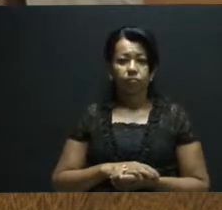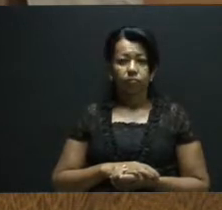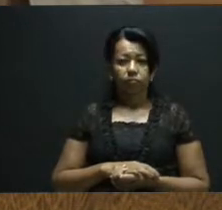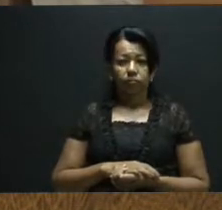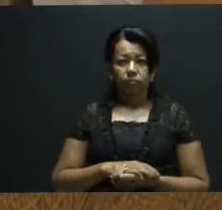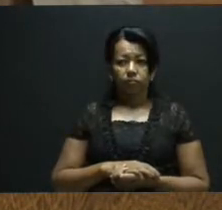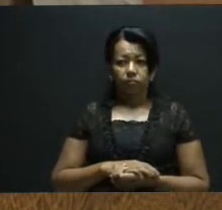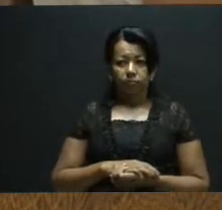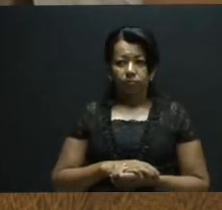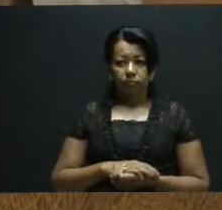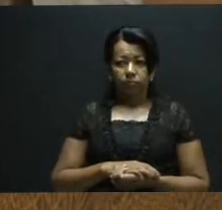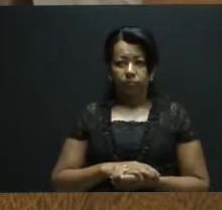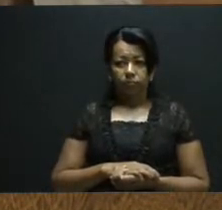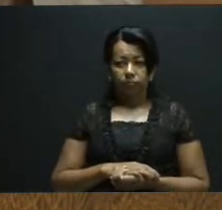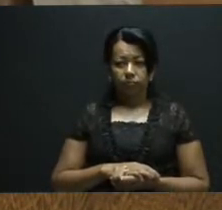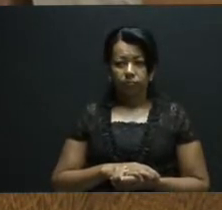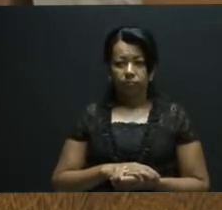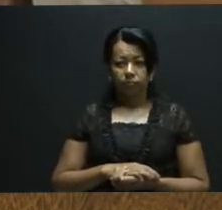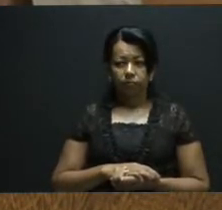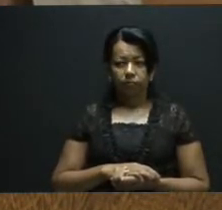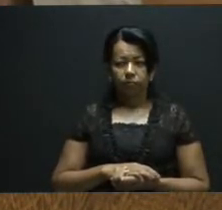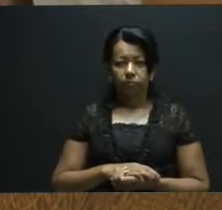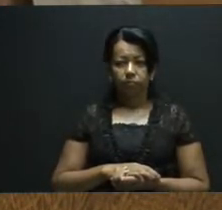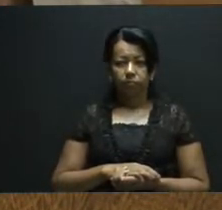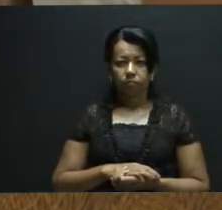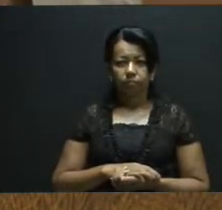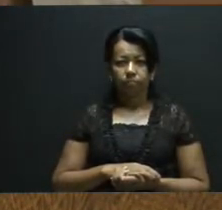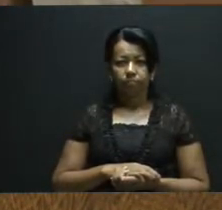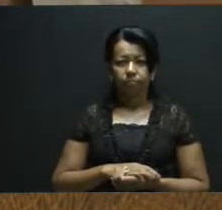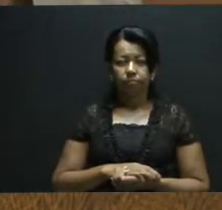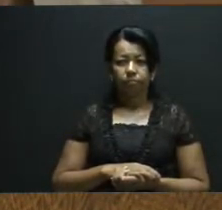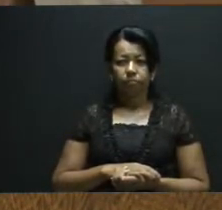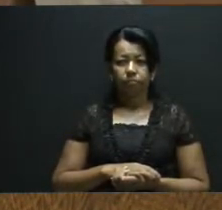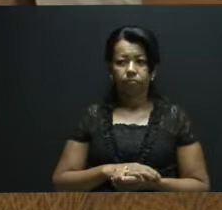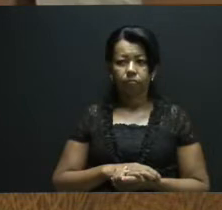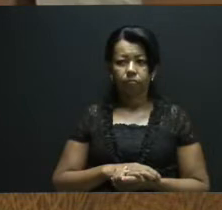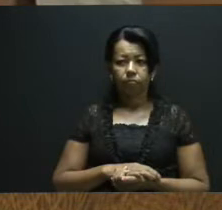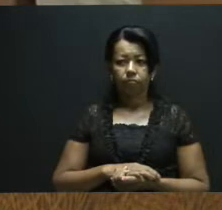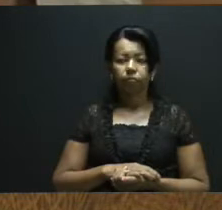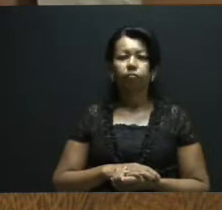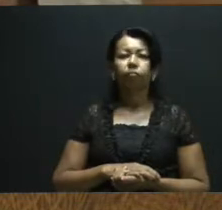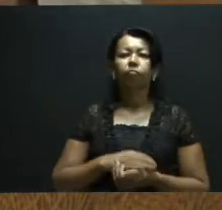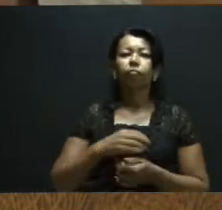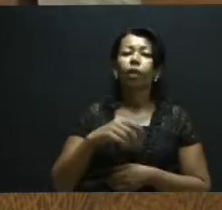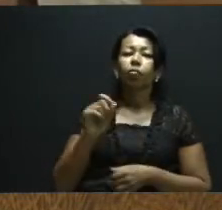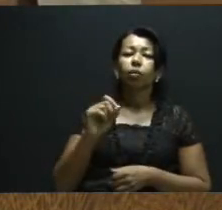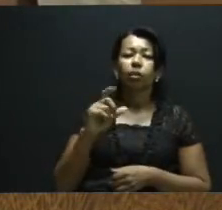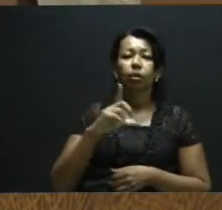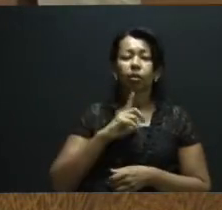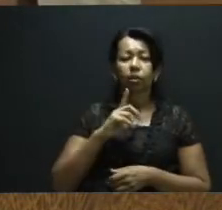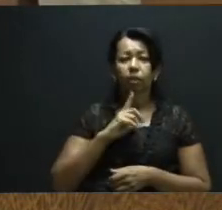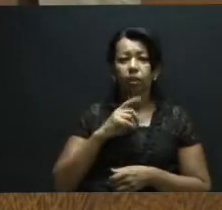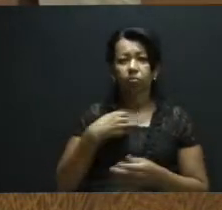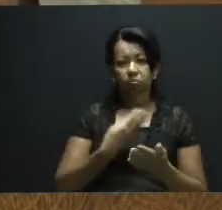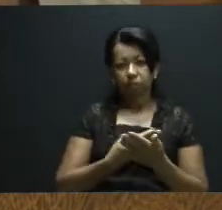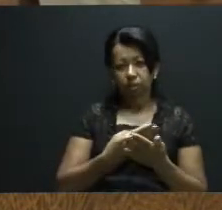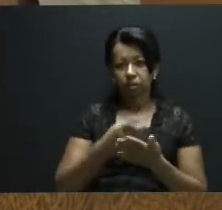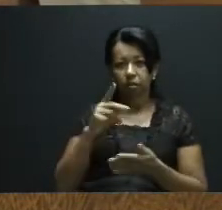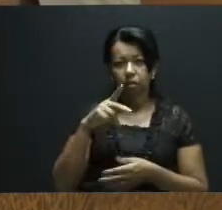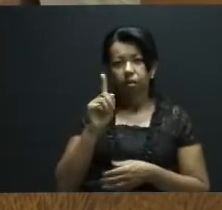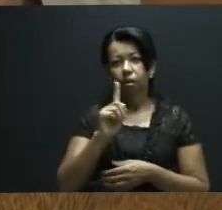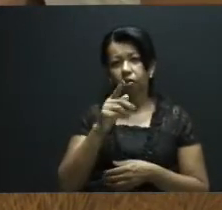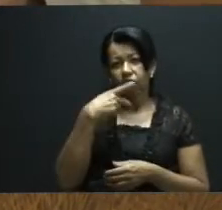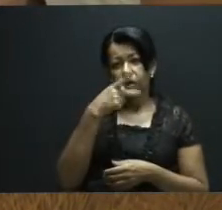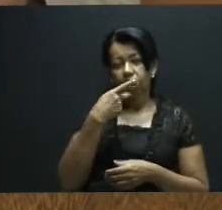inicialmente que a proposição é é a análise não tratou de nenhuma matéria cuja